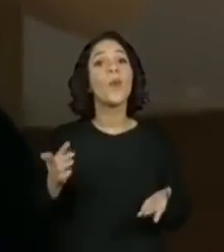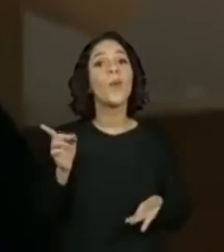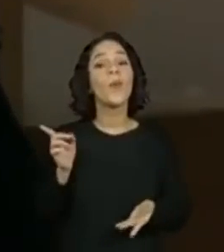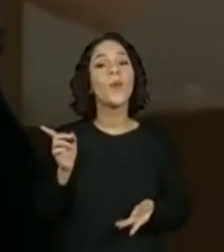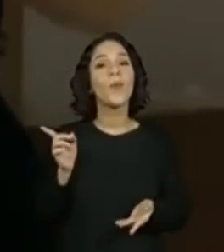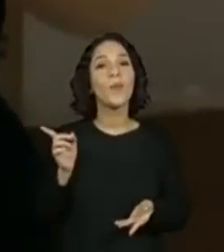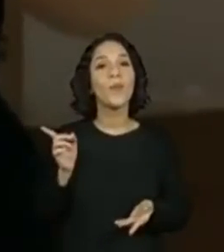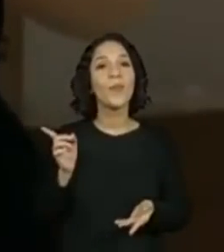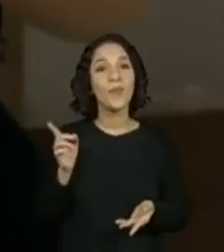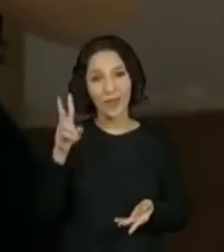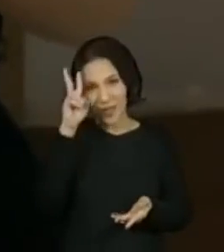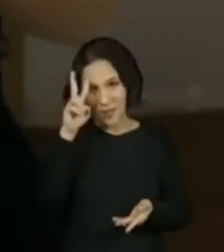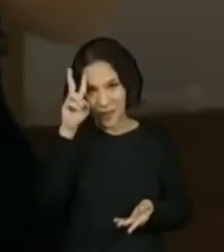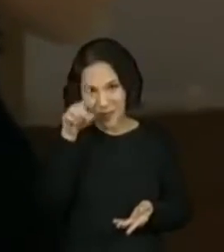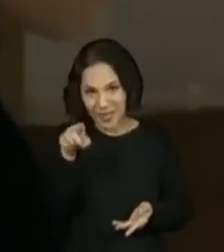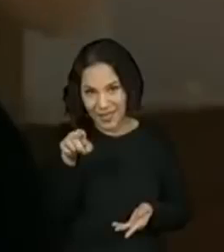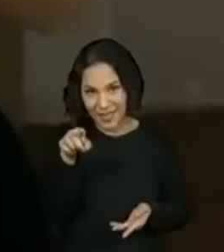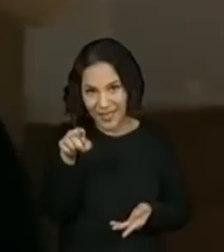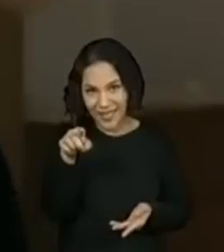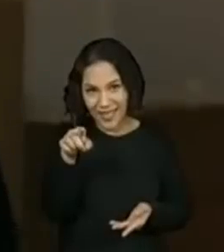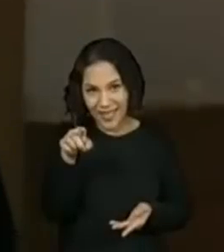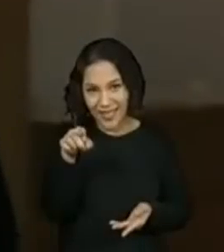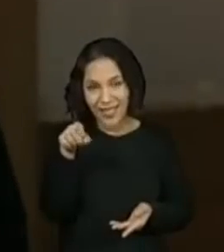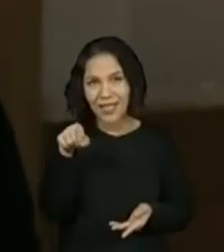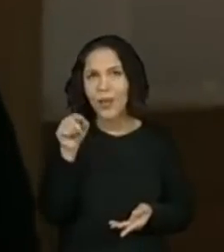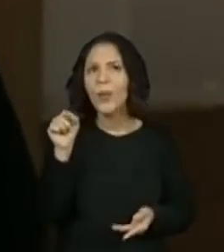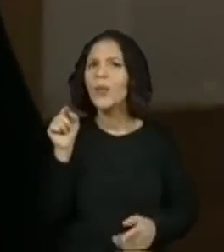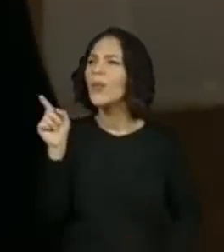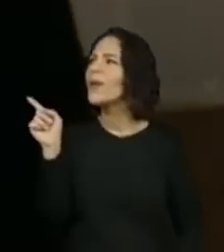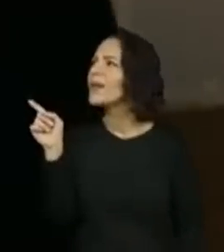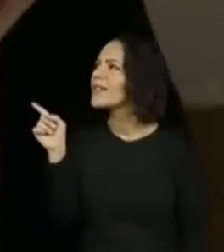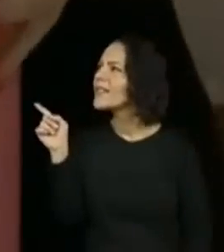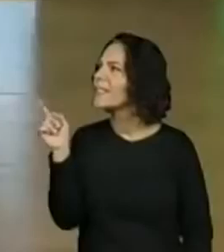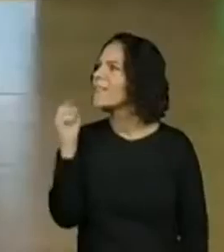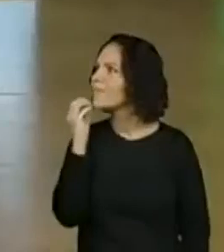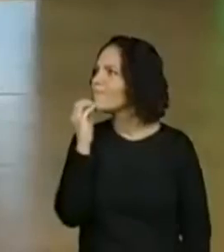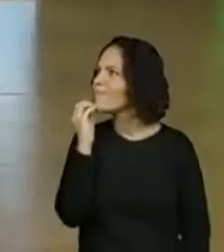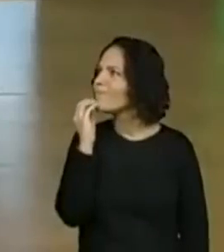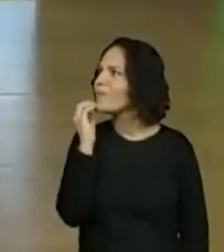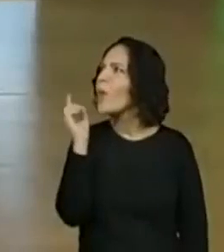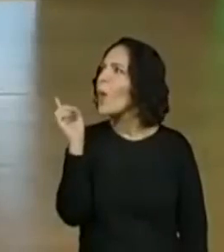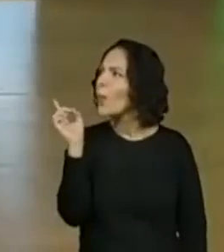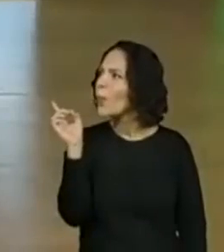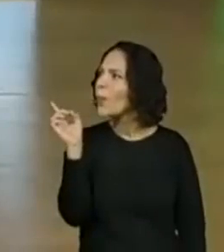Será que eles lembram? Acho Coloquem lembram, aí pra né? gente no chat, que figura é essa?